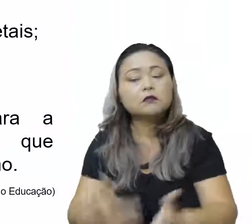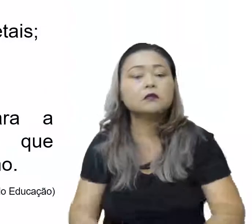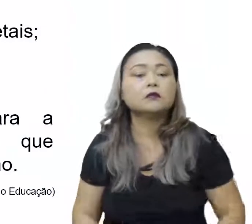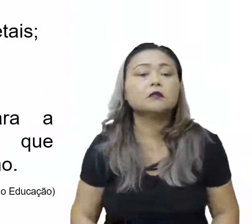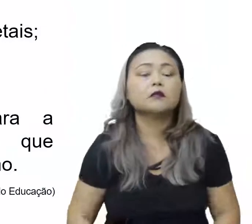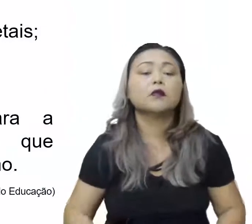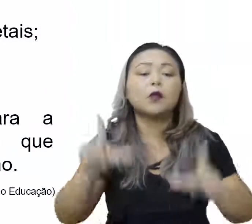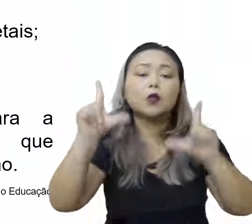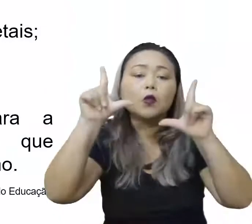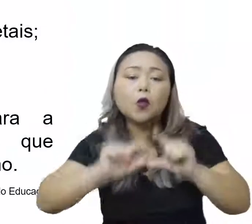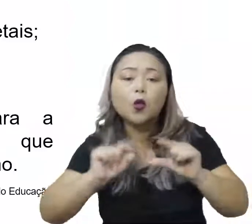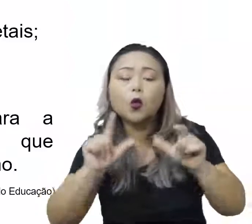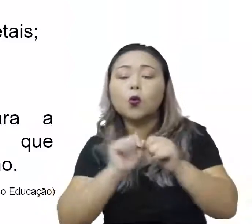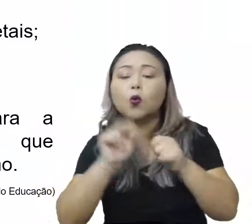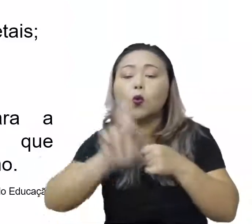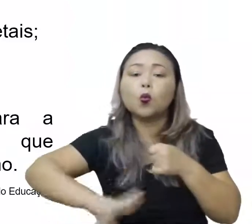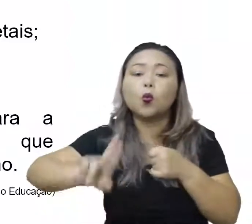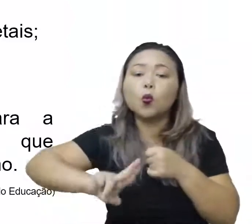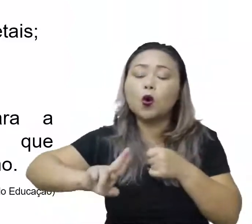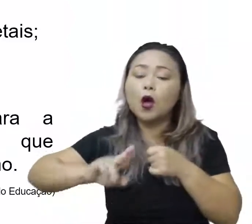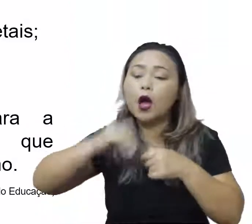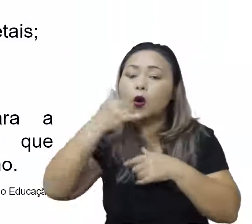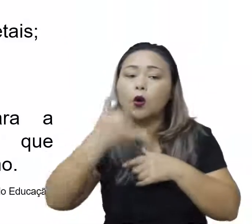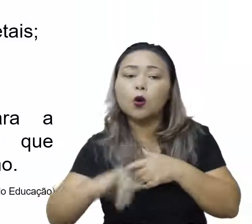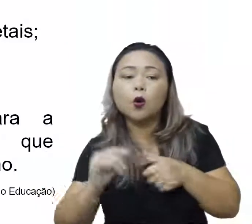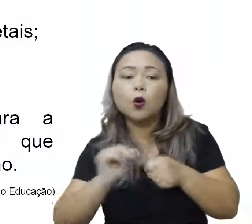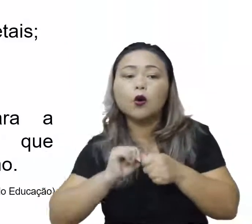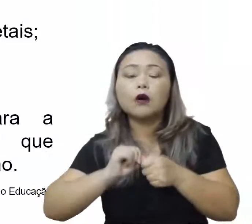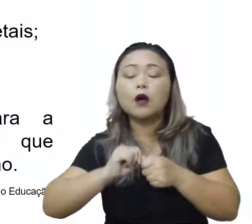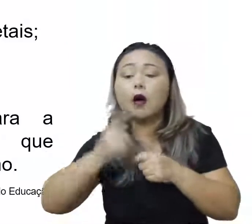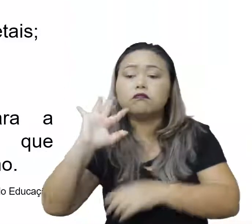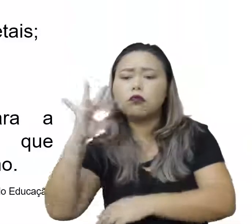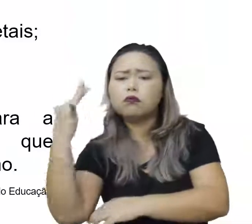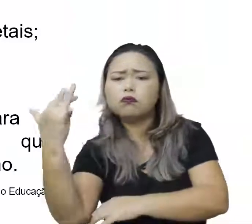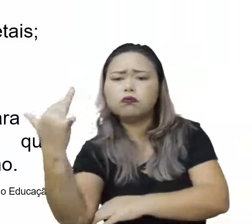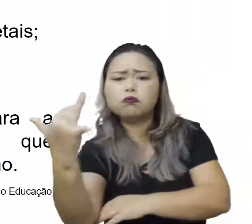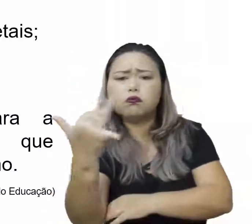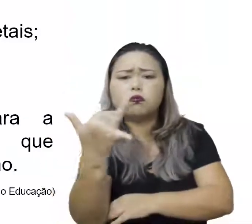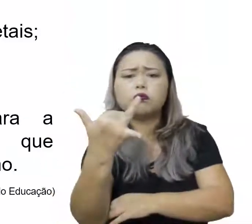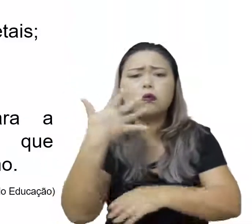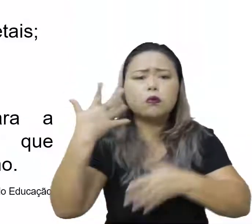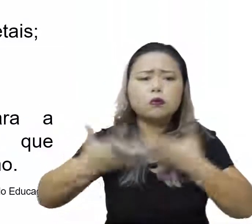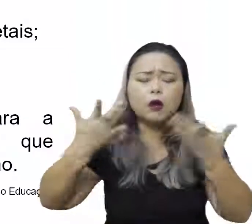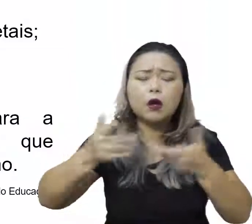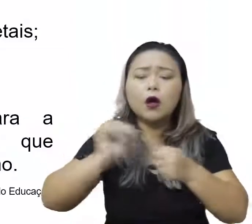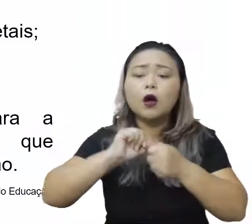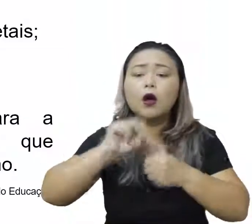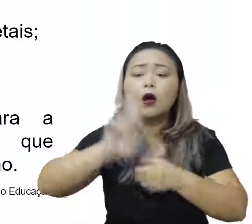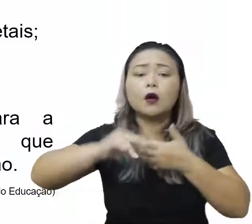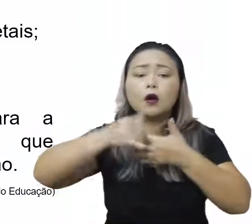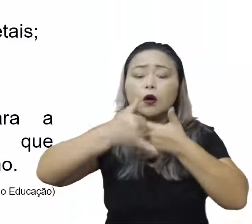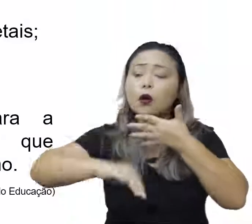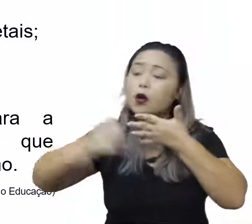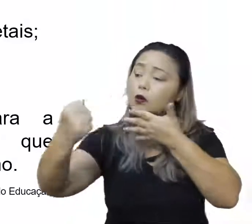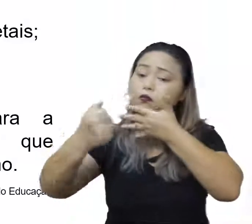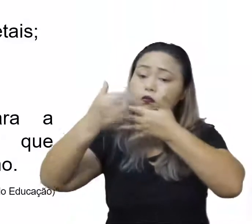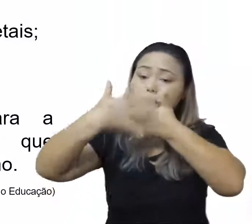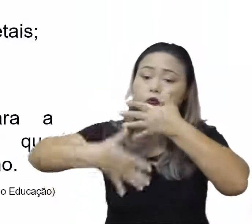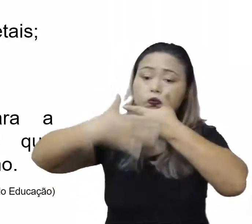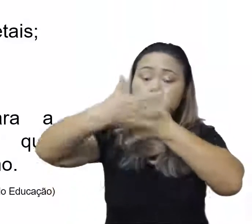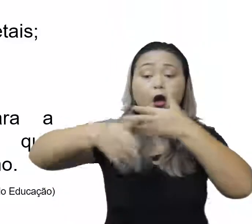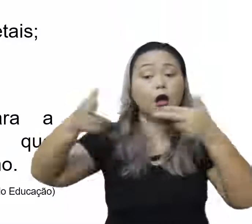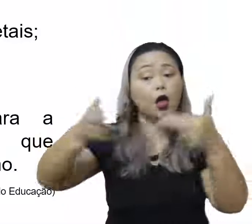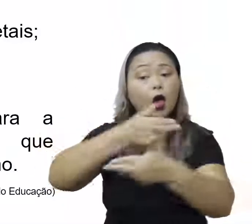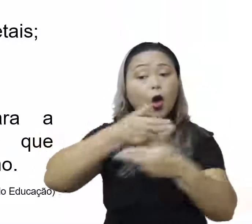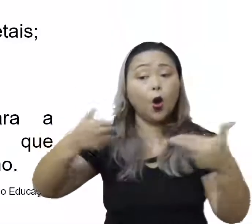Redução de uso de fontes de energia que agridem o meio natural, com incentivo a usinas solares e eólicas.